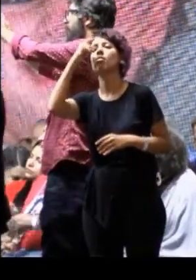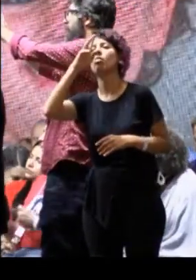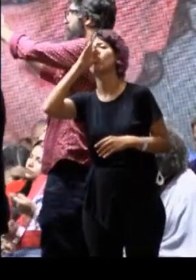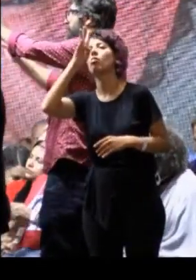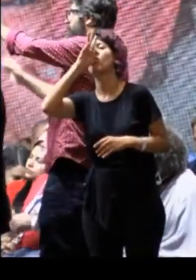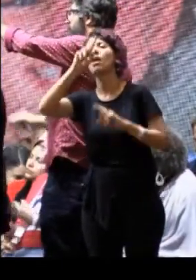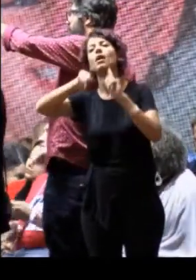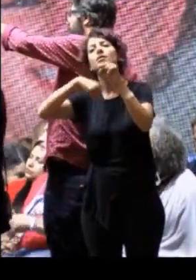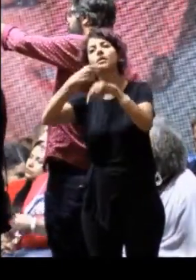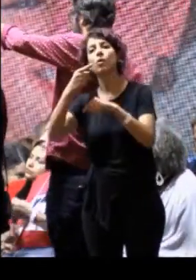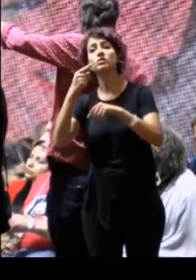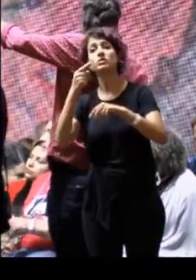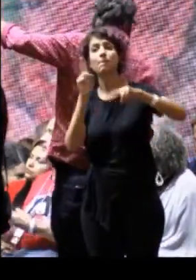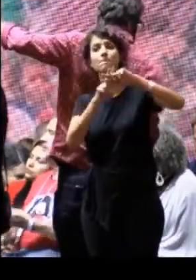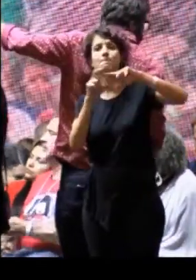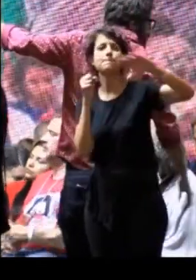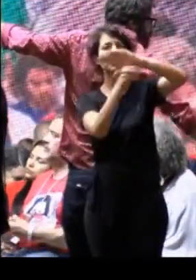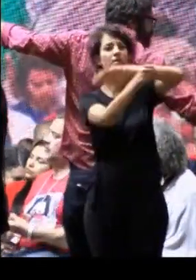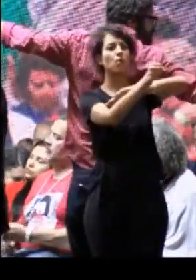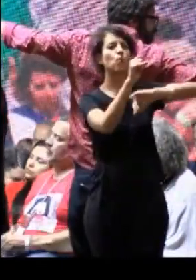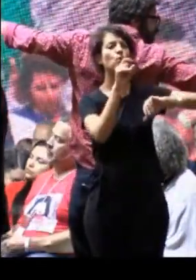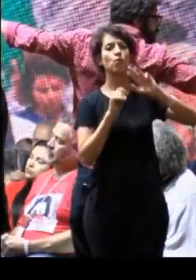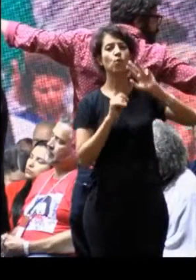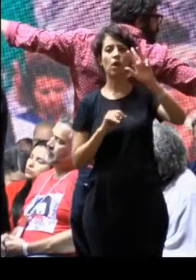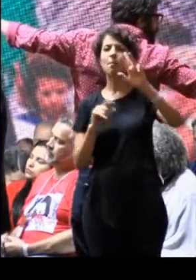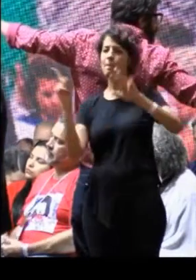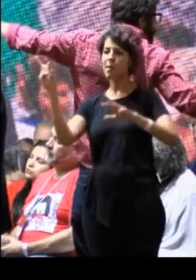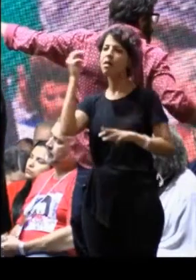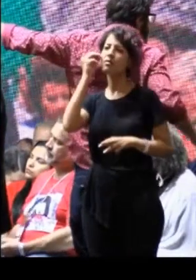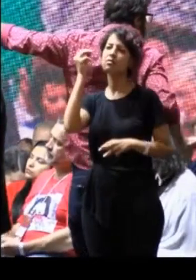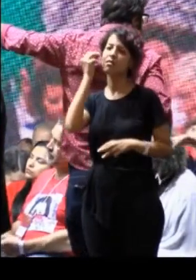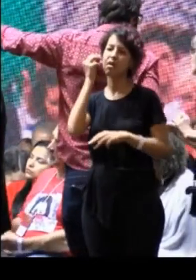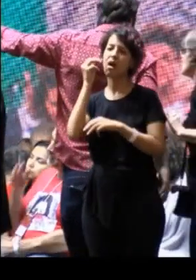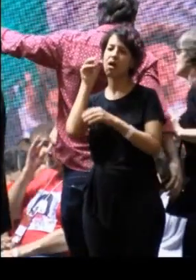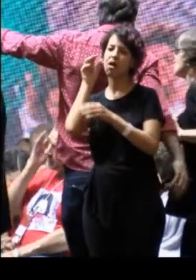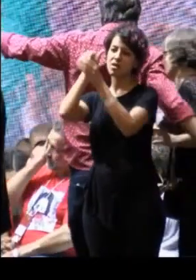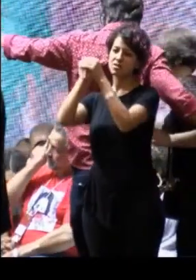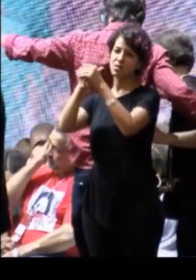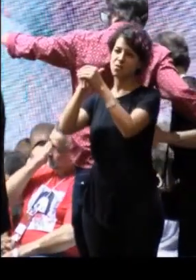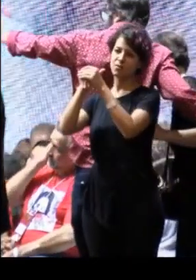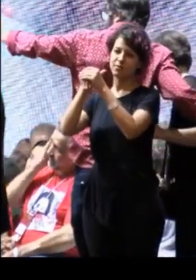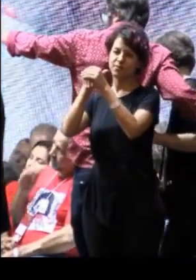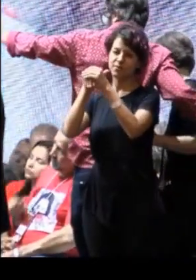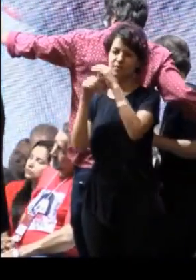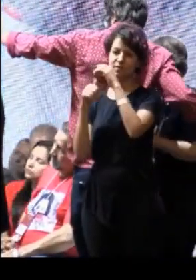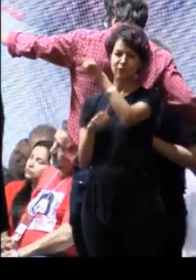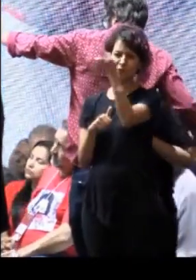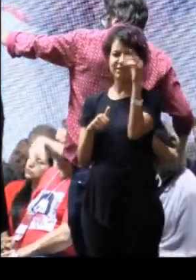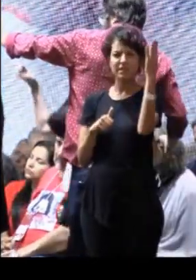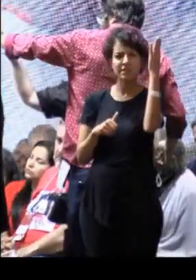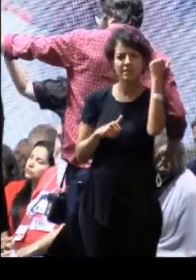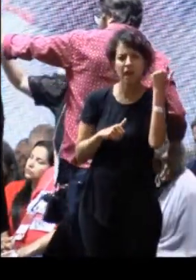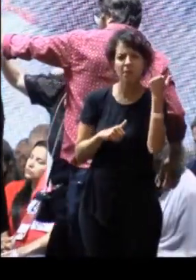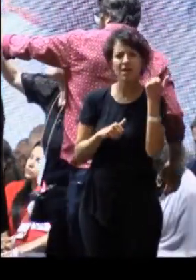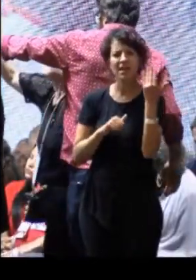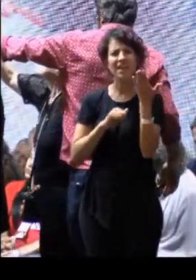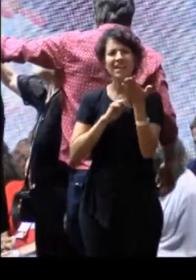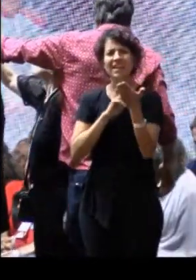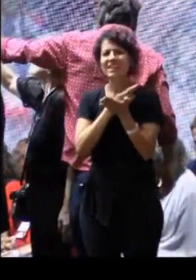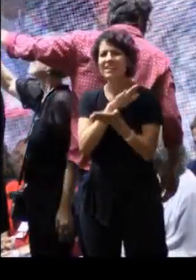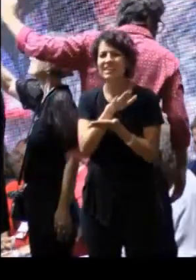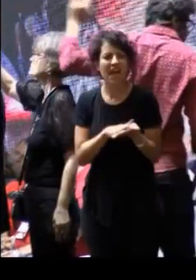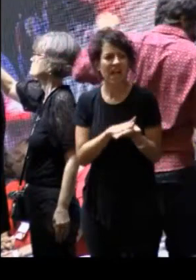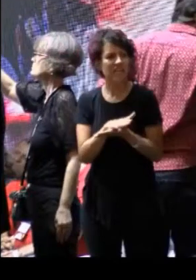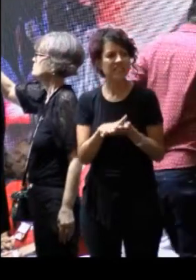pudessem concorrer às eleições livremente. Essas coisas vocês já sabem. Nada, nem ninguém vai devolver